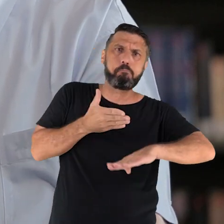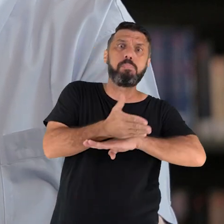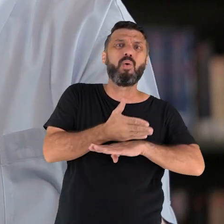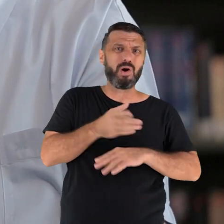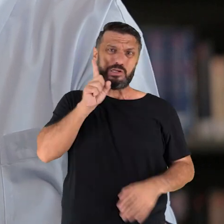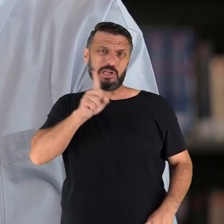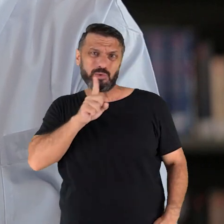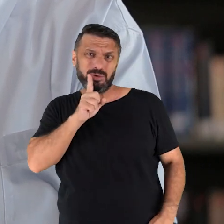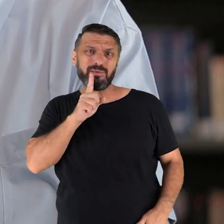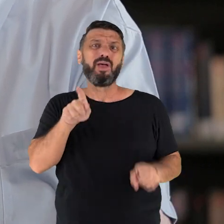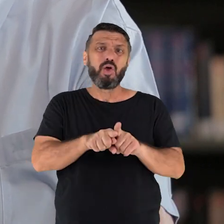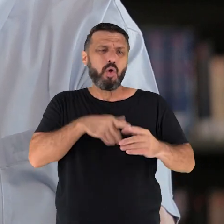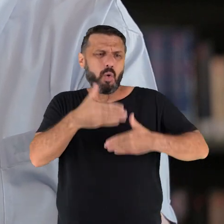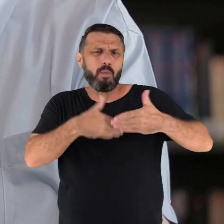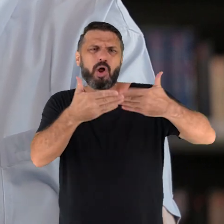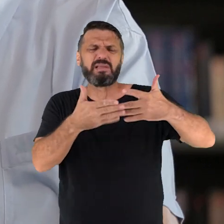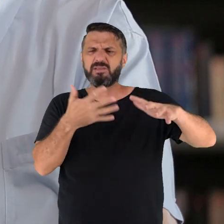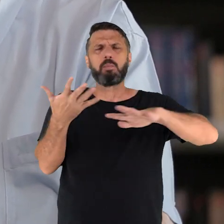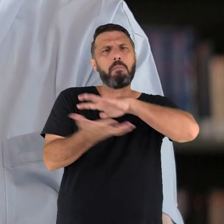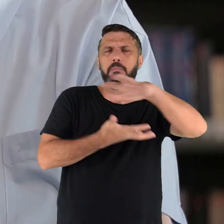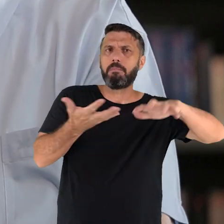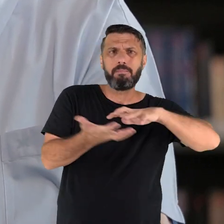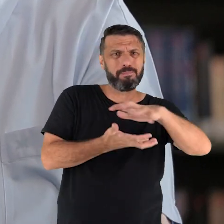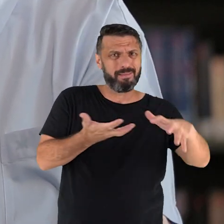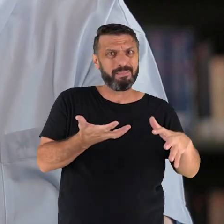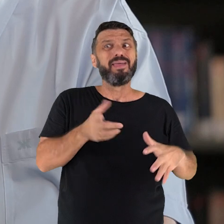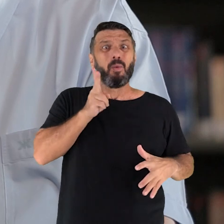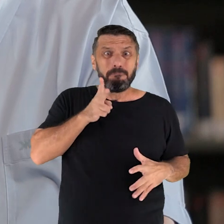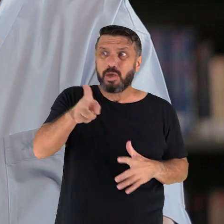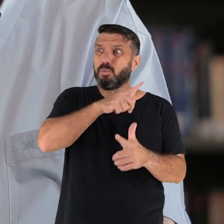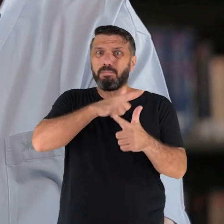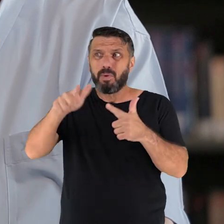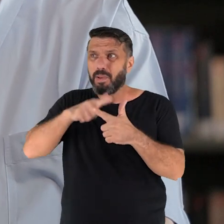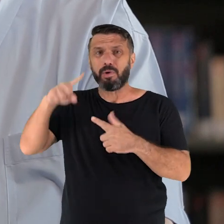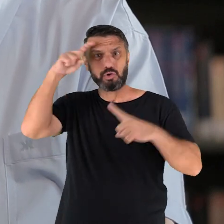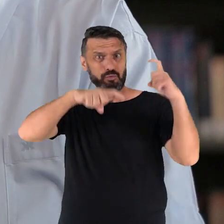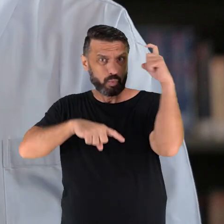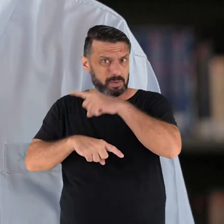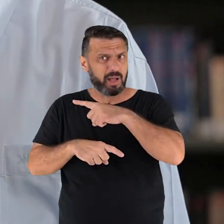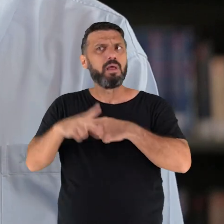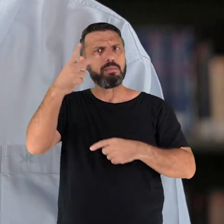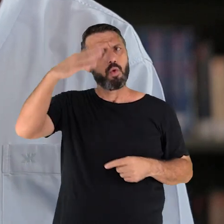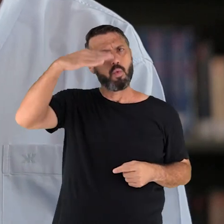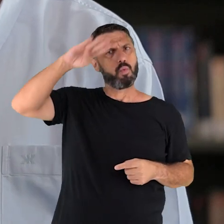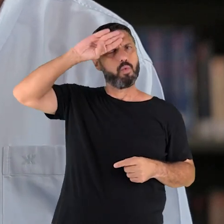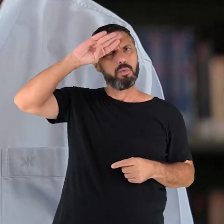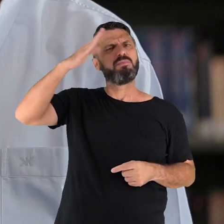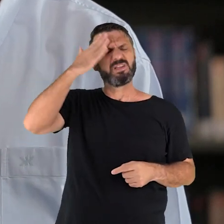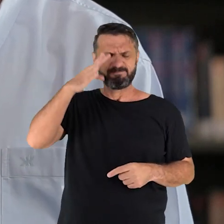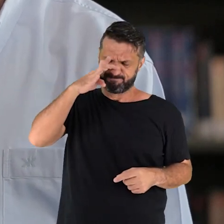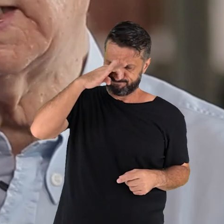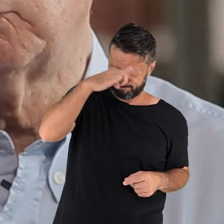Estados Unidos e o processo revolucionário. Então, apesar das dificuldades, os cubanos